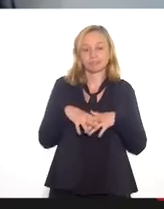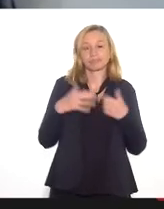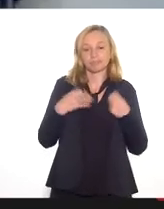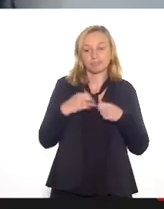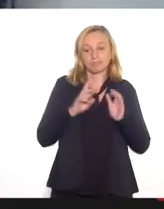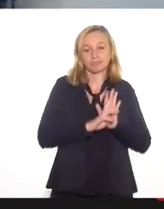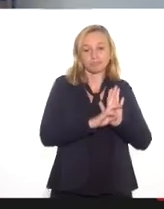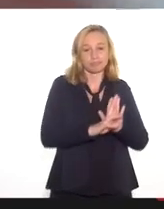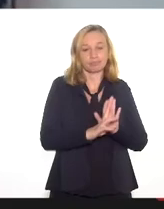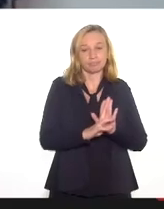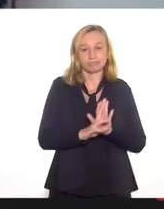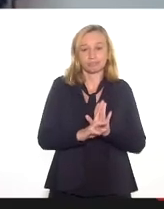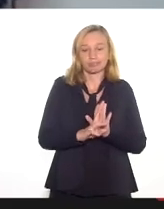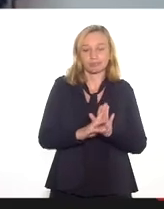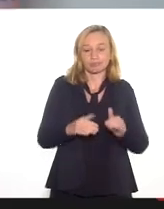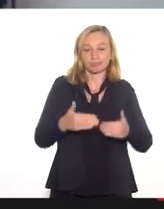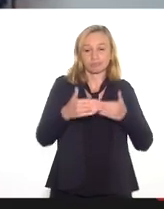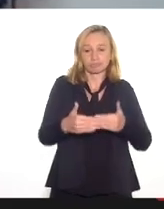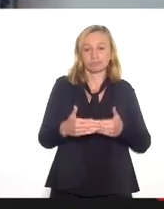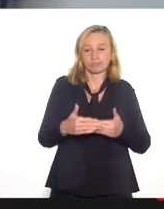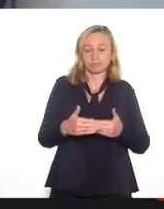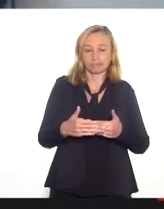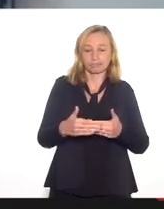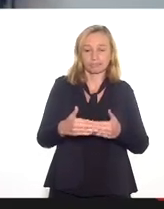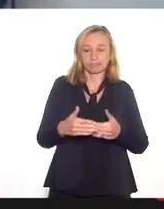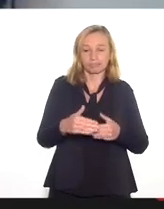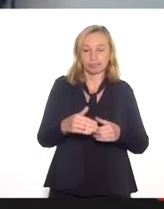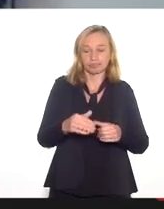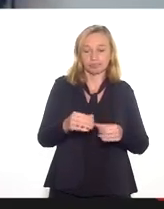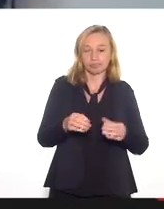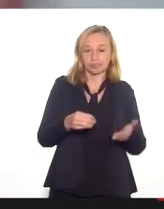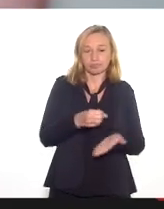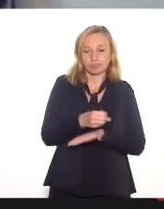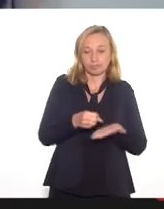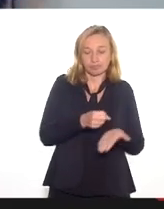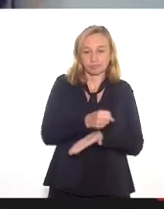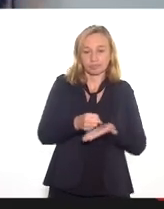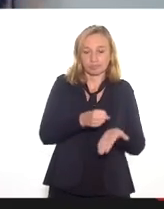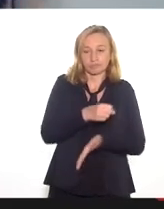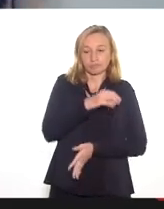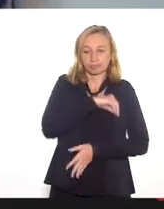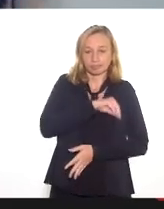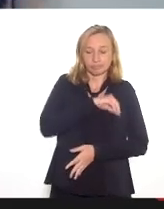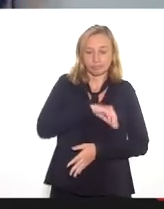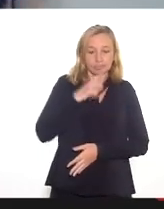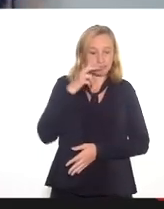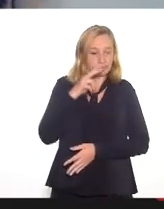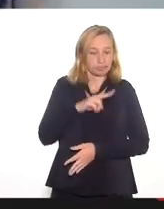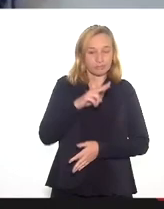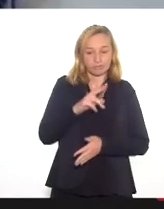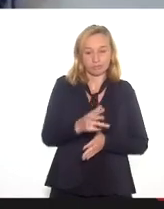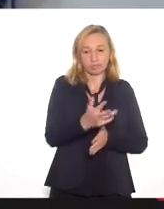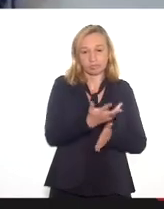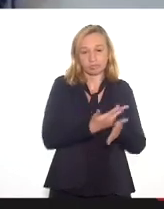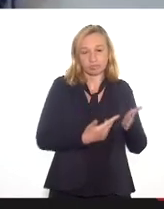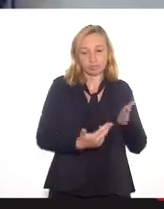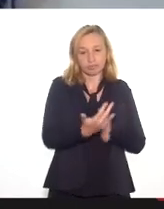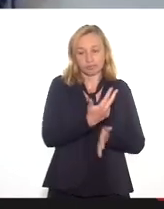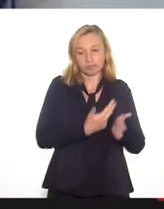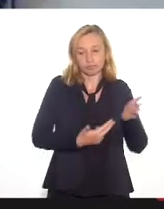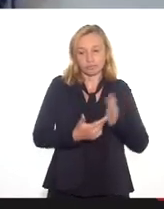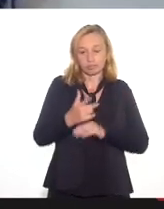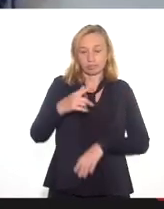representar um passo na direção de uma transição para uma renda básica e nesse sentido olhar o desenho do programa de